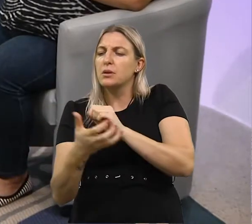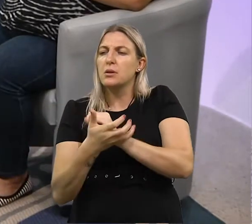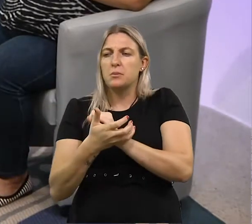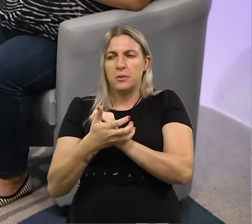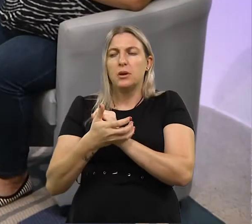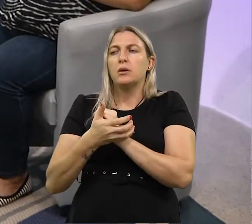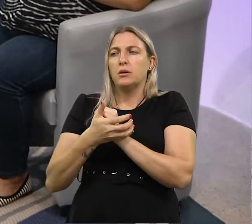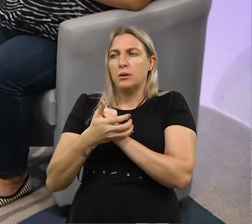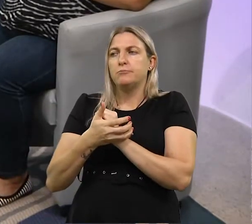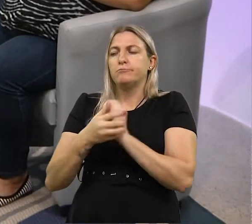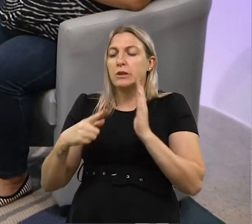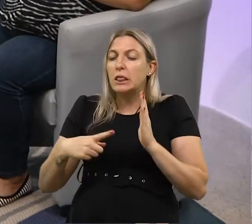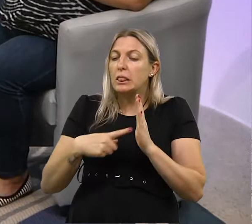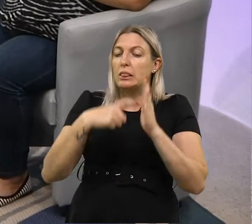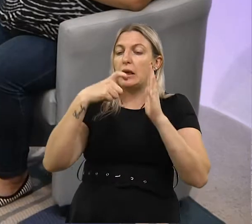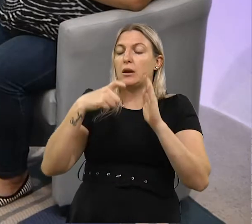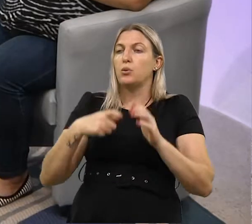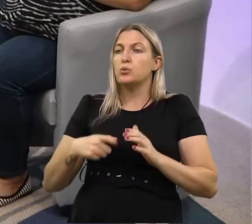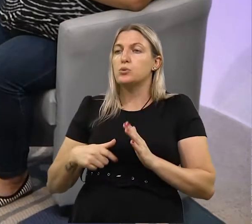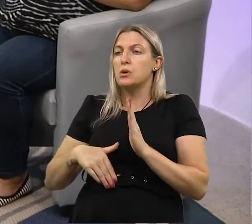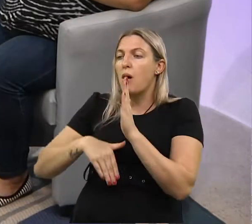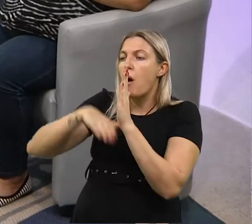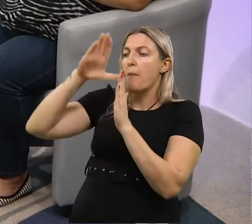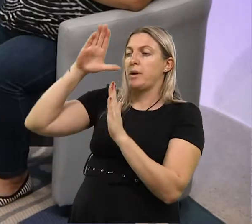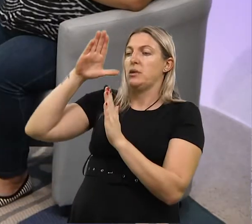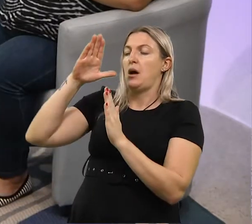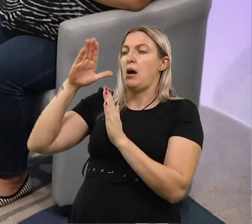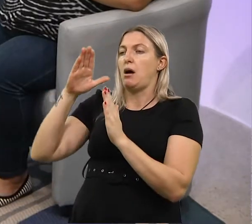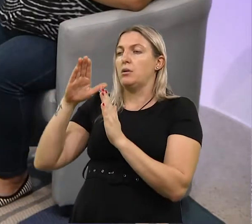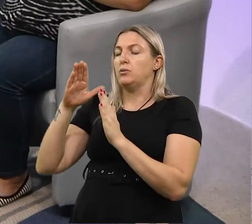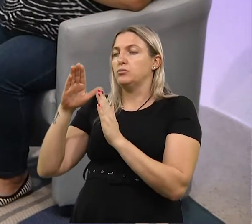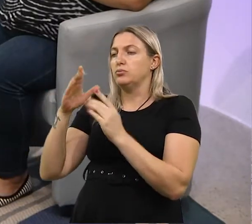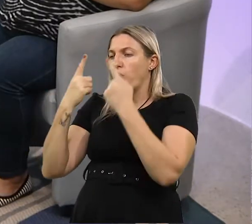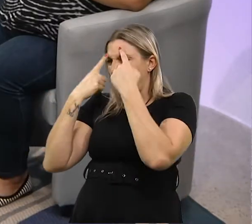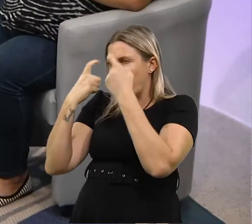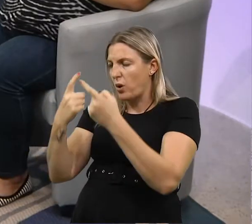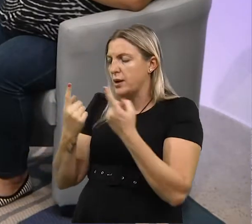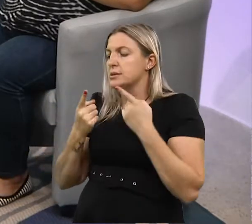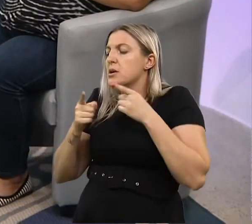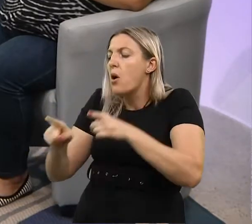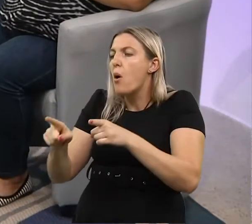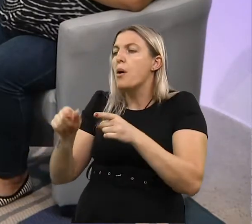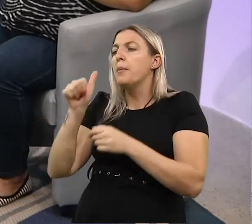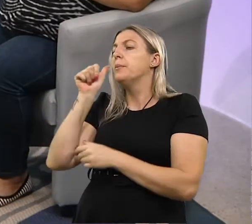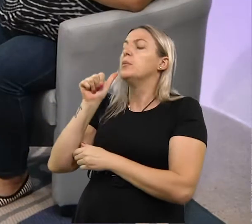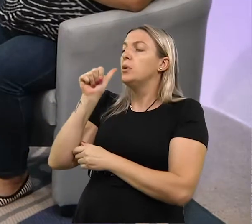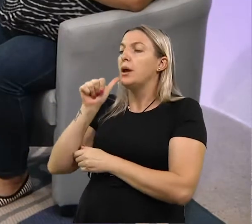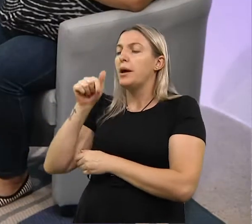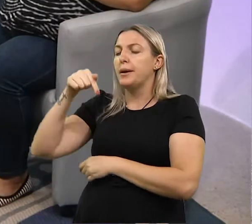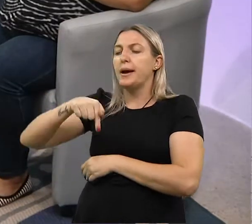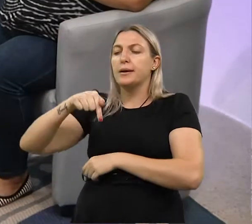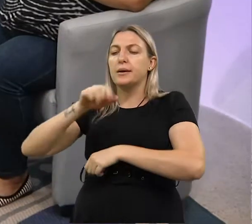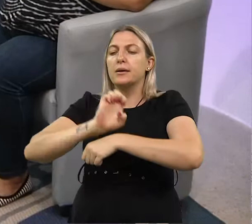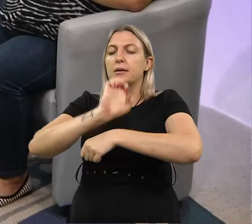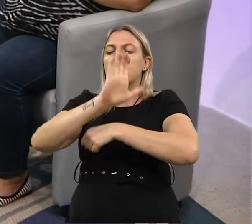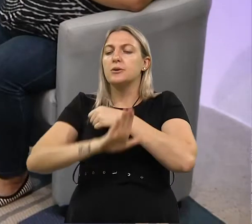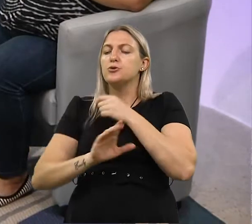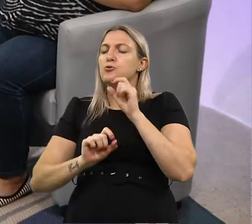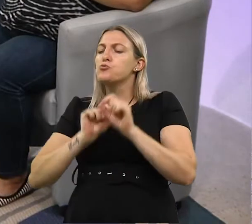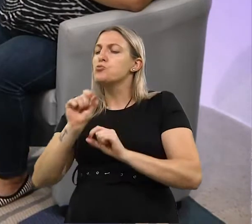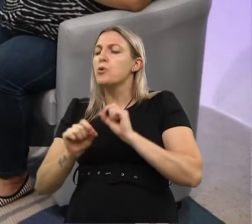aumentaram, praticamente dobraram as ocorrências relacionadas à violência contra a mulher. O que nós, em